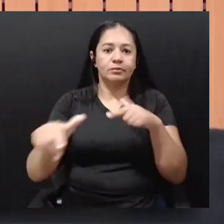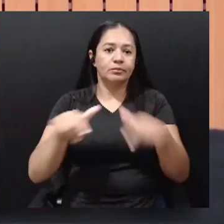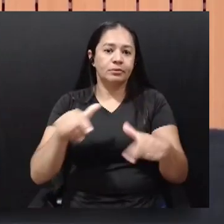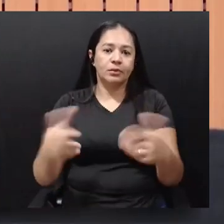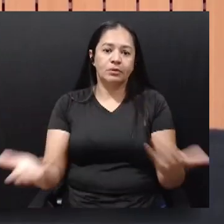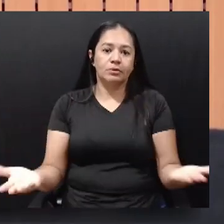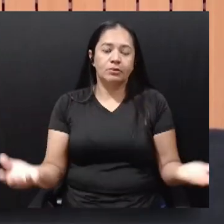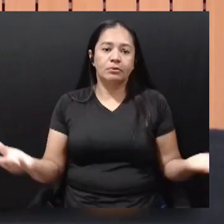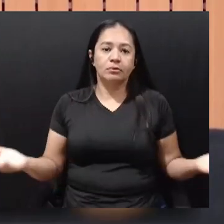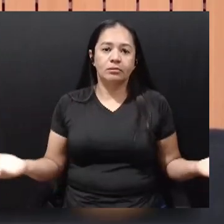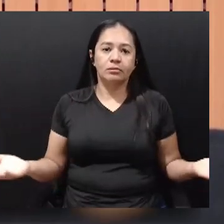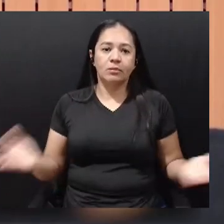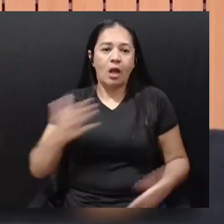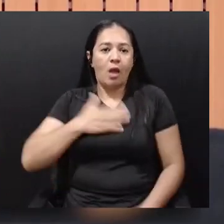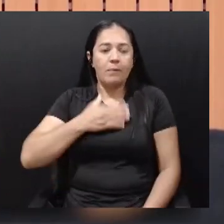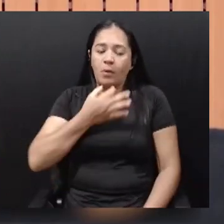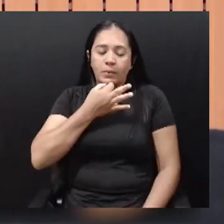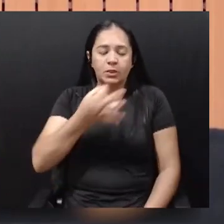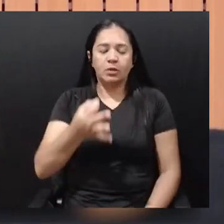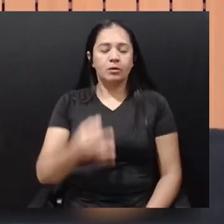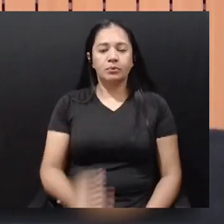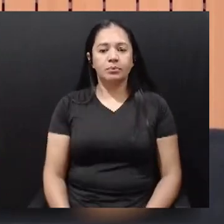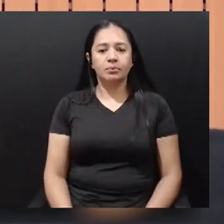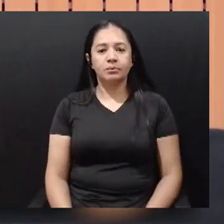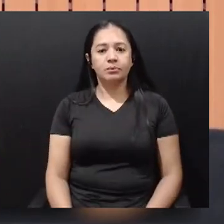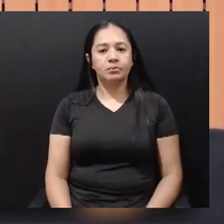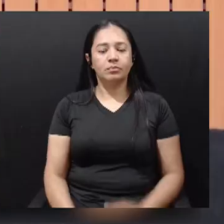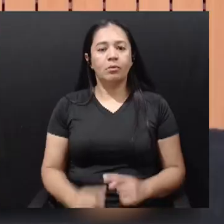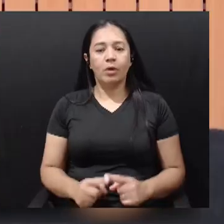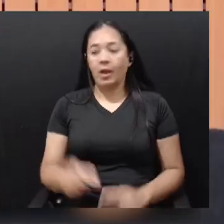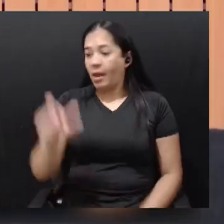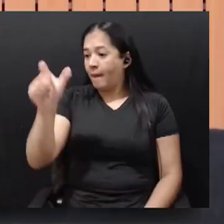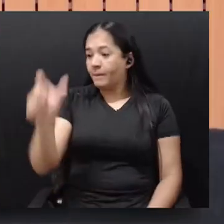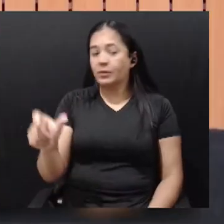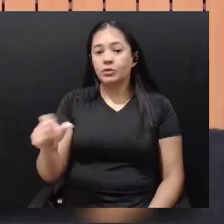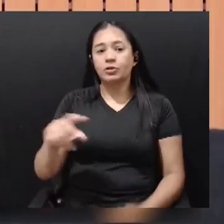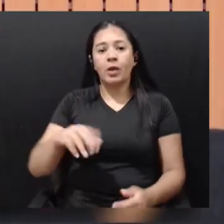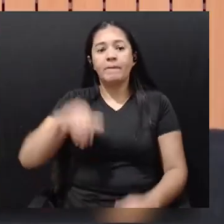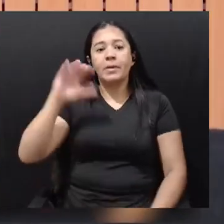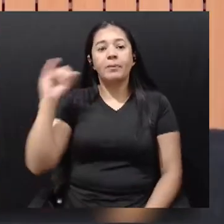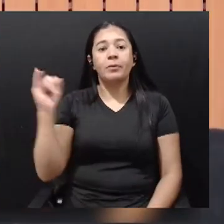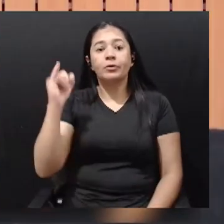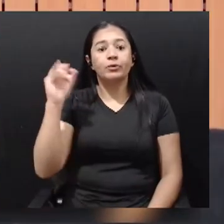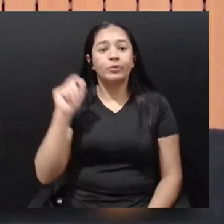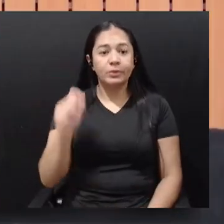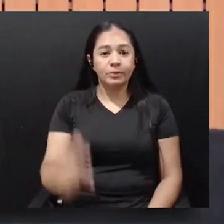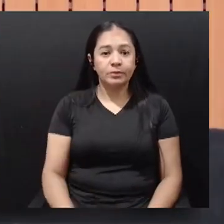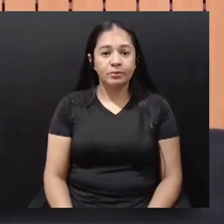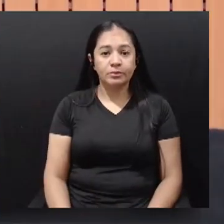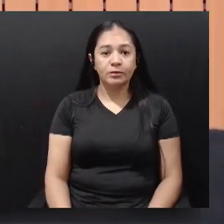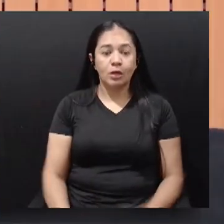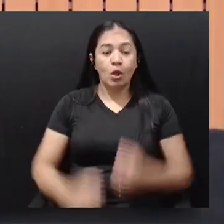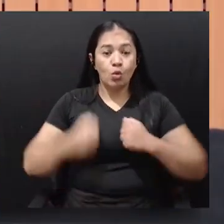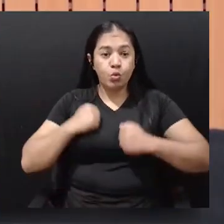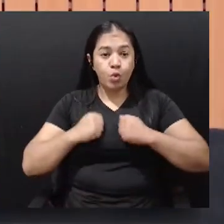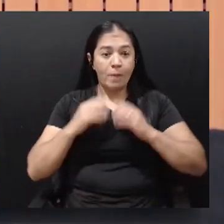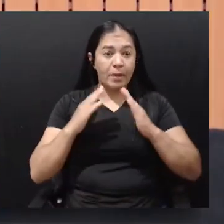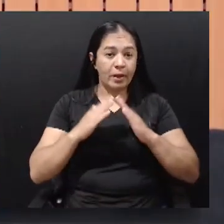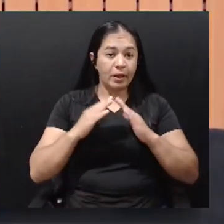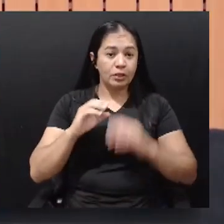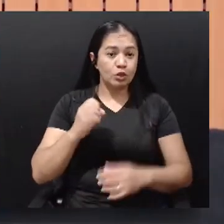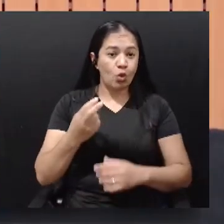É a minha opinião. Porque, para a pessoa, o que é mais importante? Ela tomar banho em casa ou manter o emprego